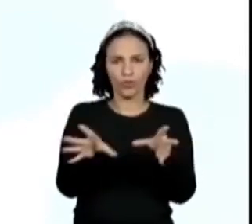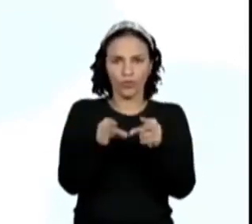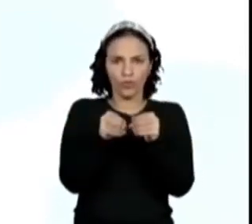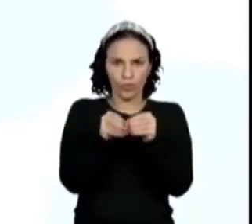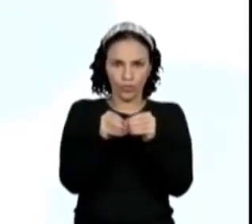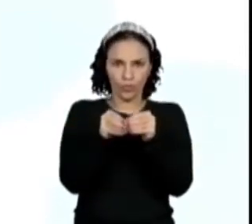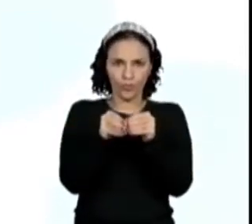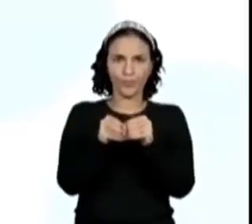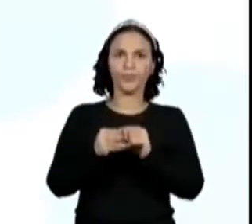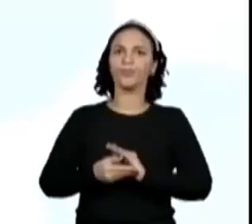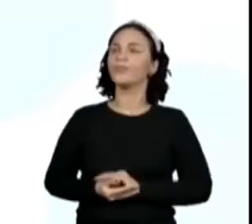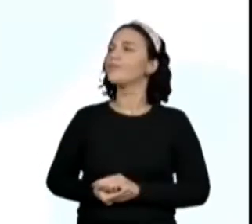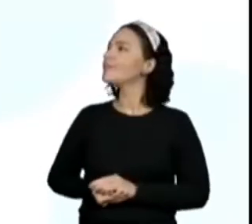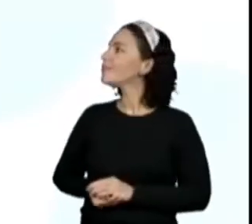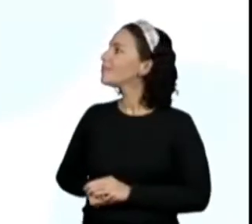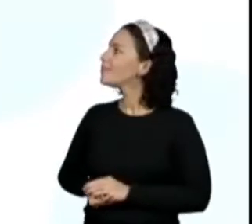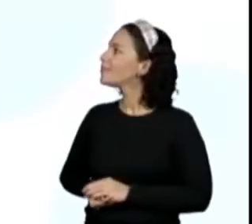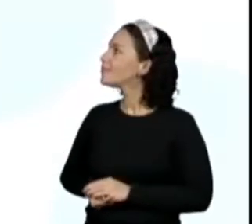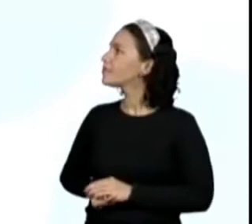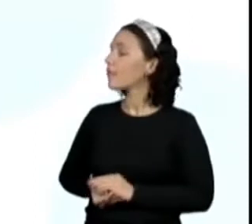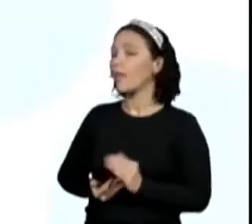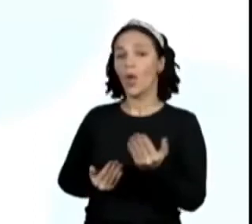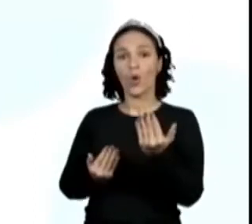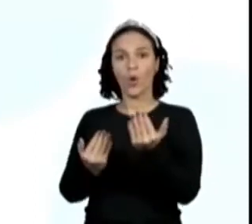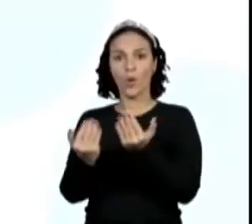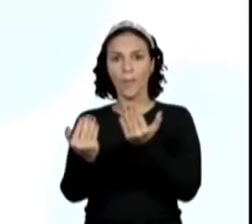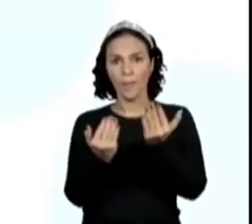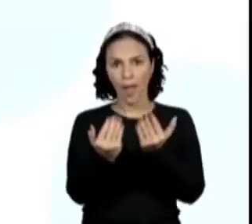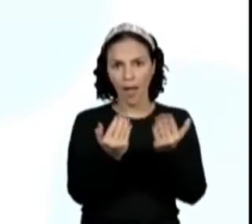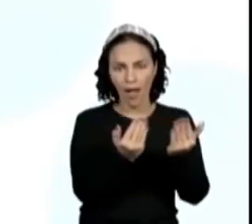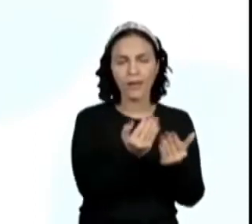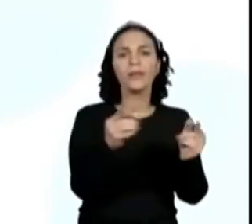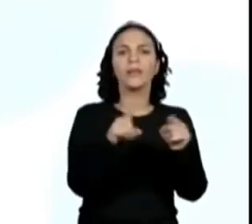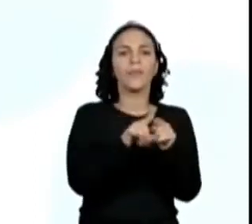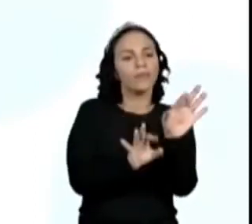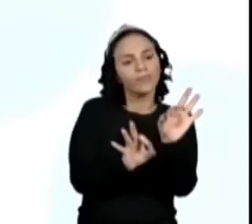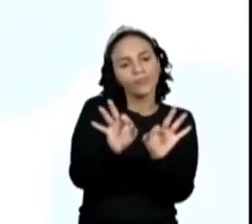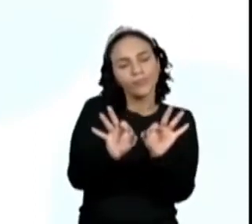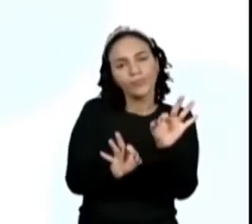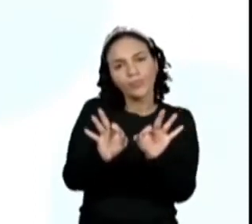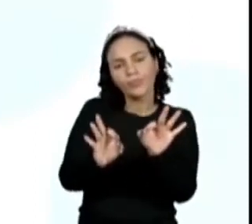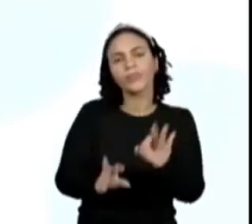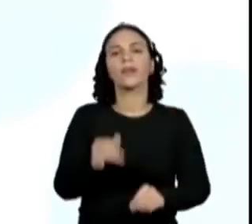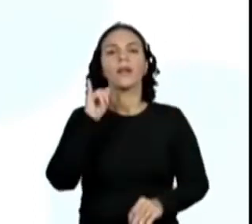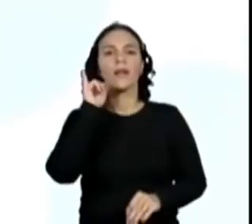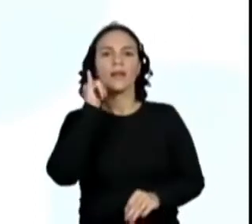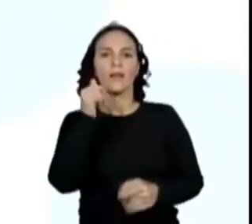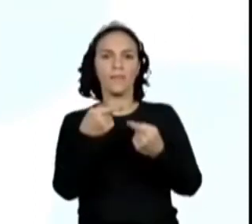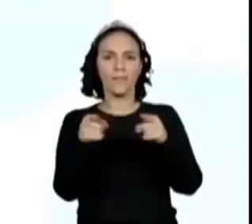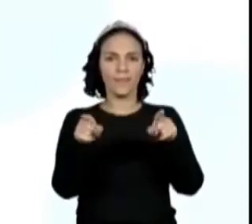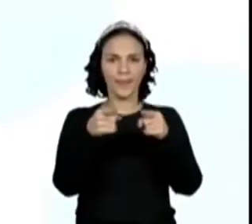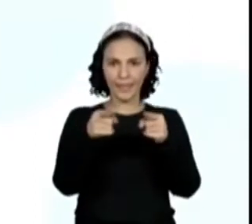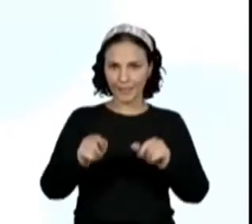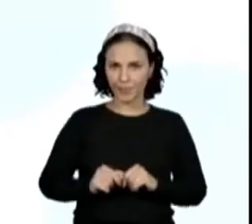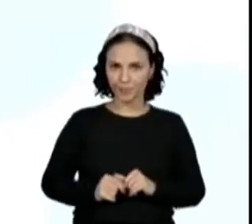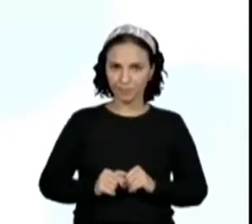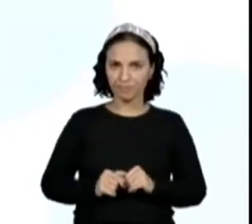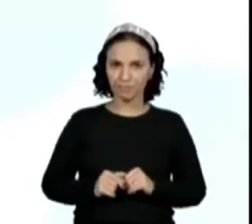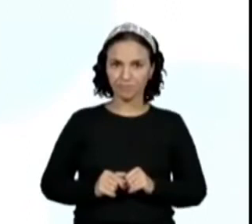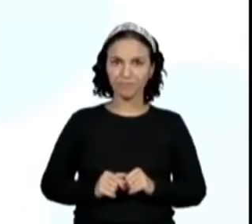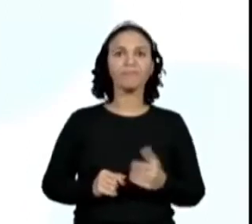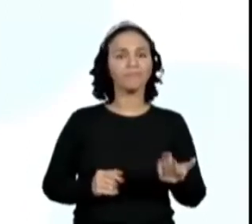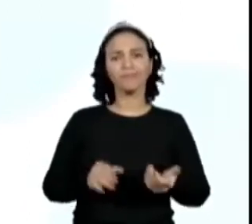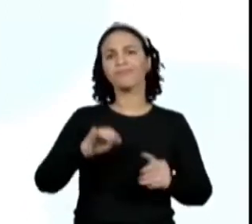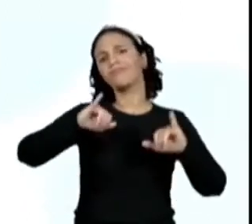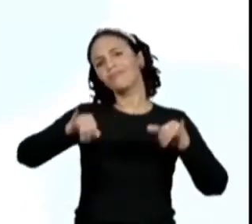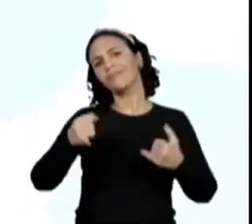gente vai comparando e organizando as parlendas. Então, vamos lá.